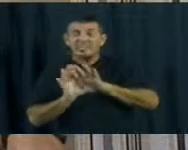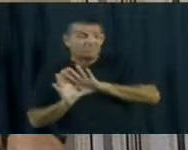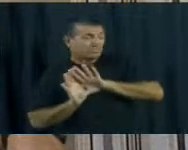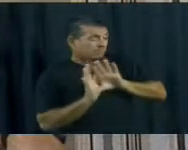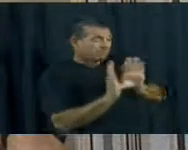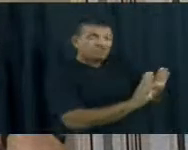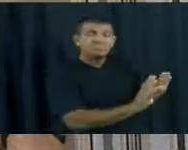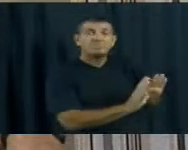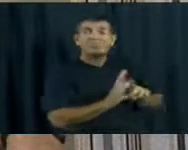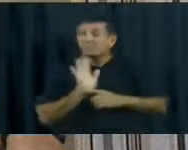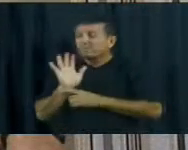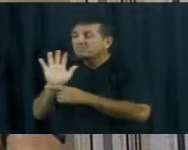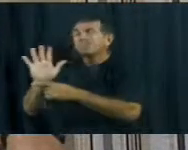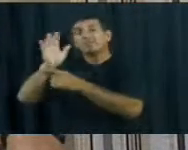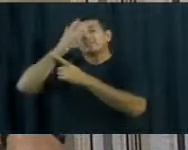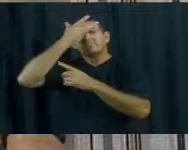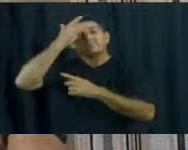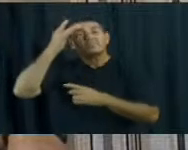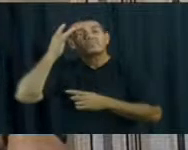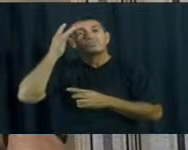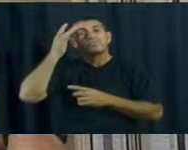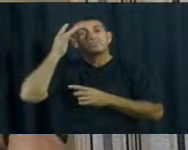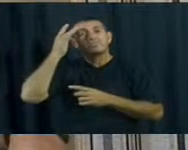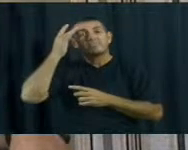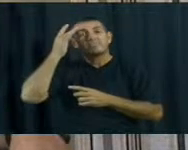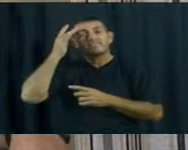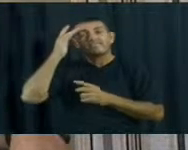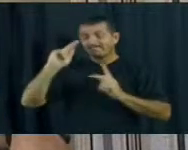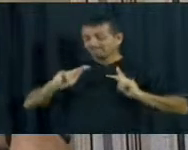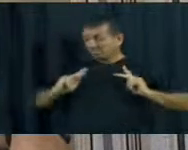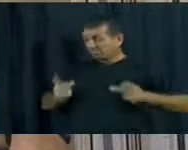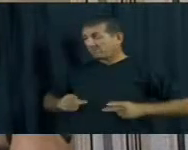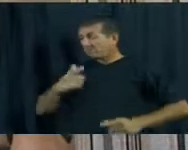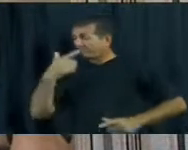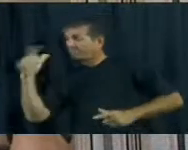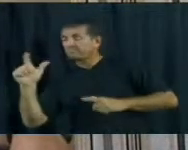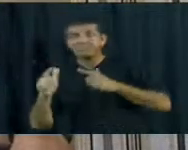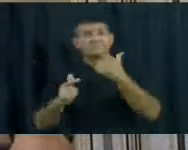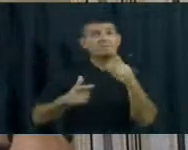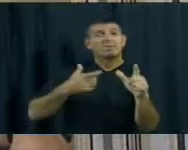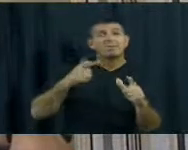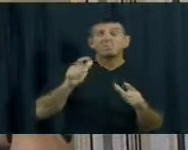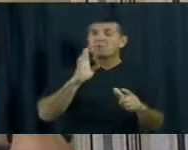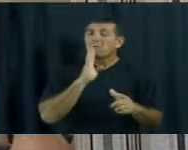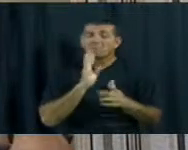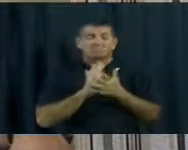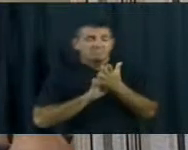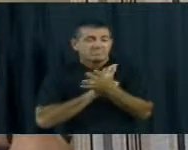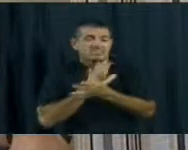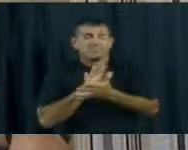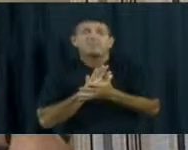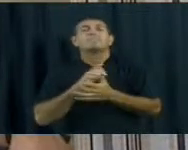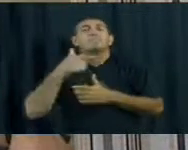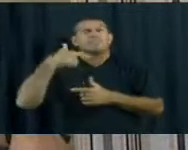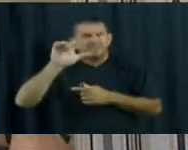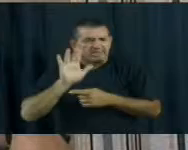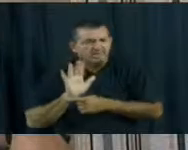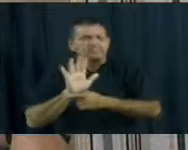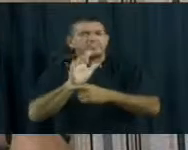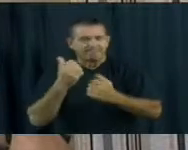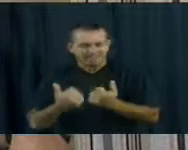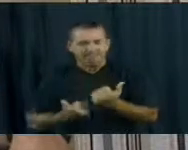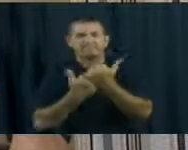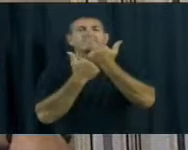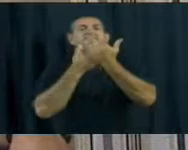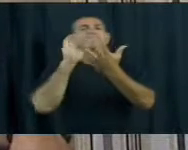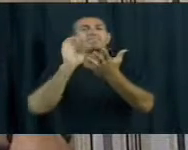lares para ajudar um semelhante que ela nem, muitas das vezes nem conhecia ou não conhece, passa a conhecer naquele